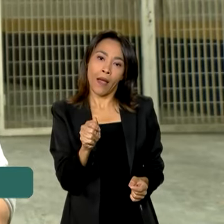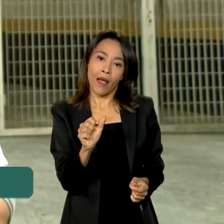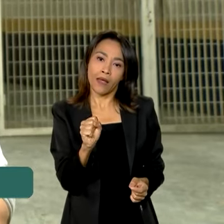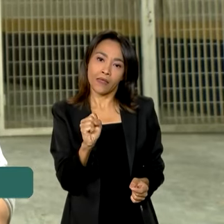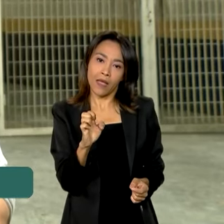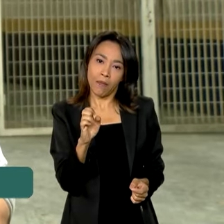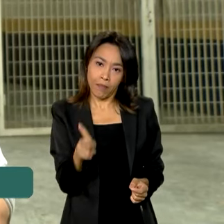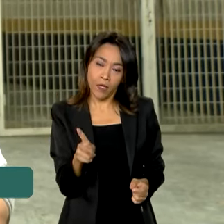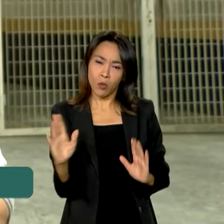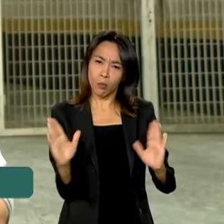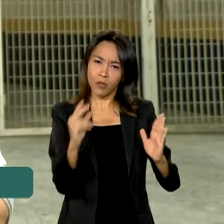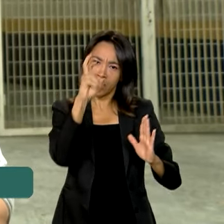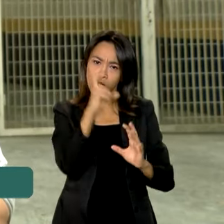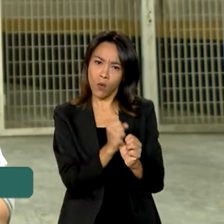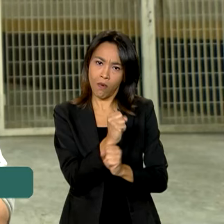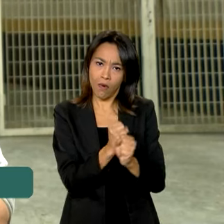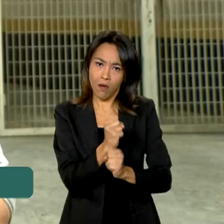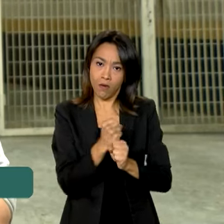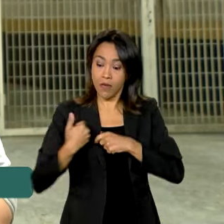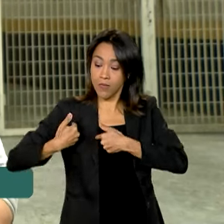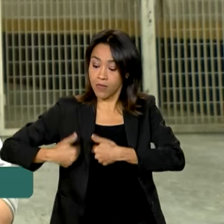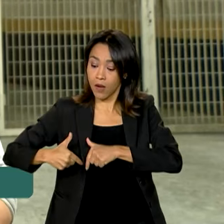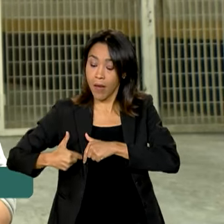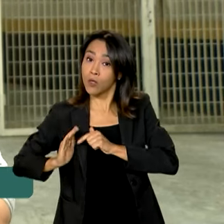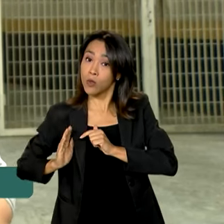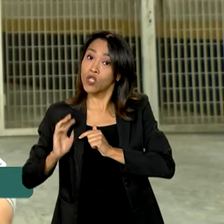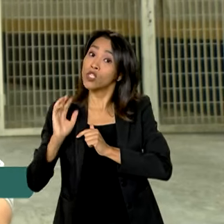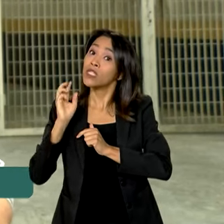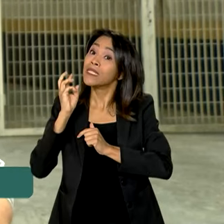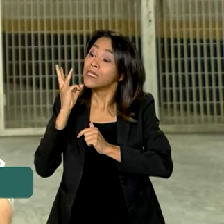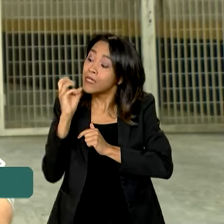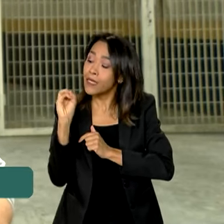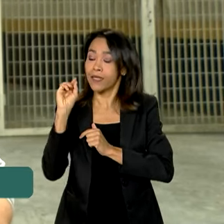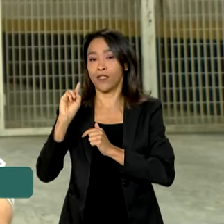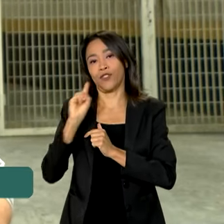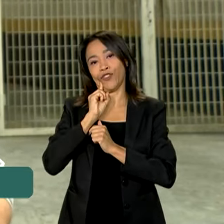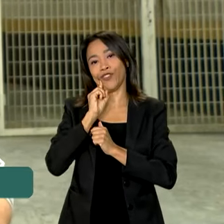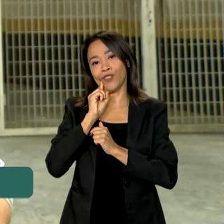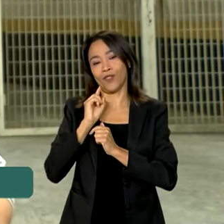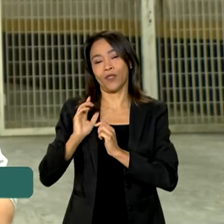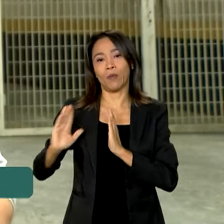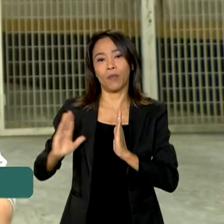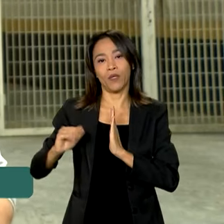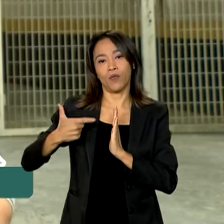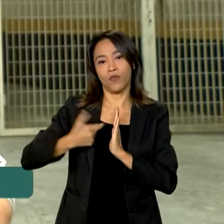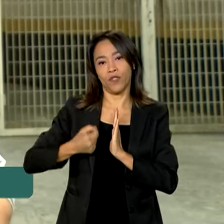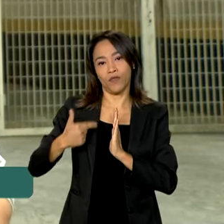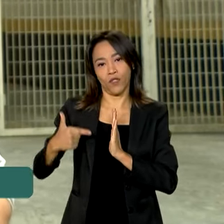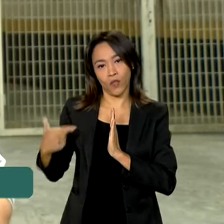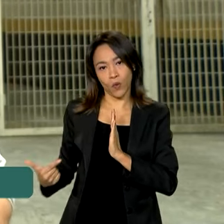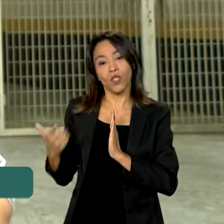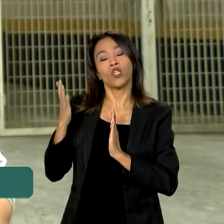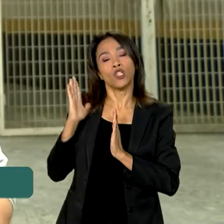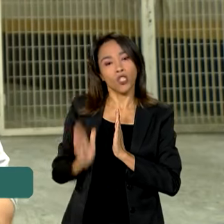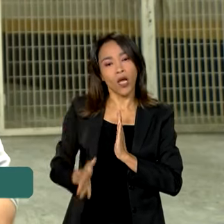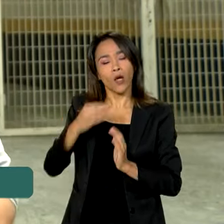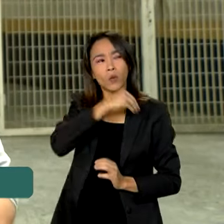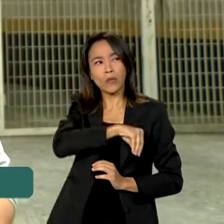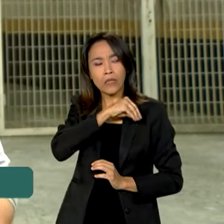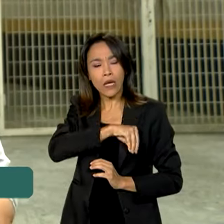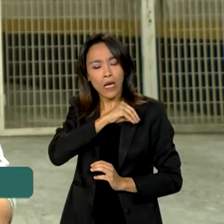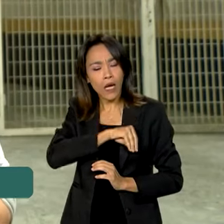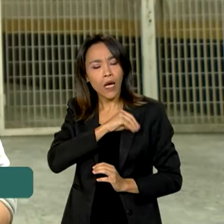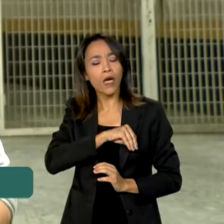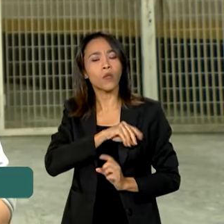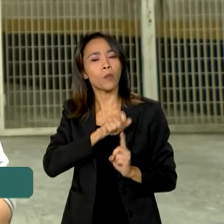cinco anos e que tenha trabalhado pelo menos 30 dias no ano de 2022, com remuneração média